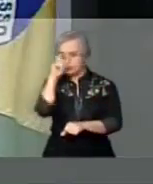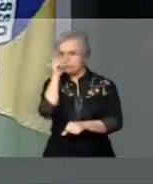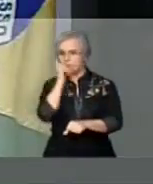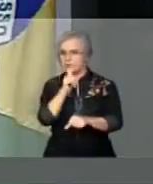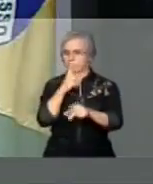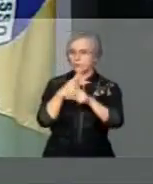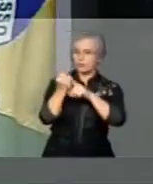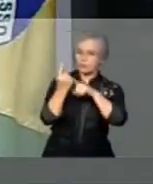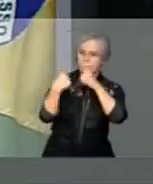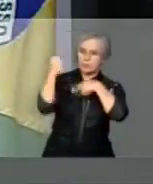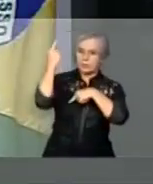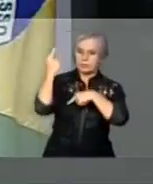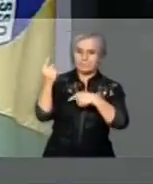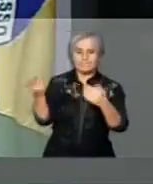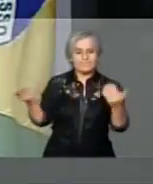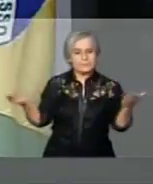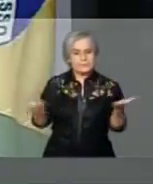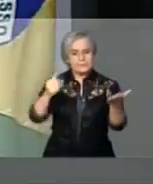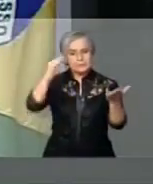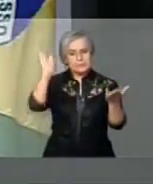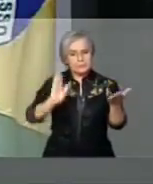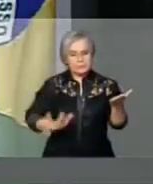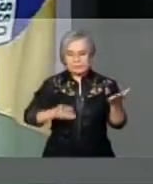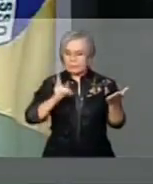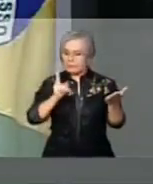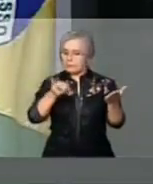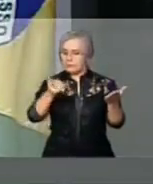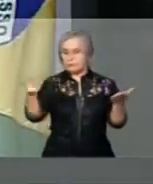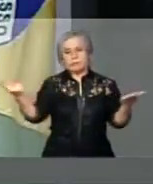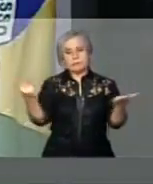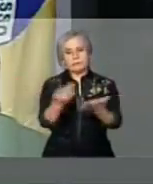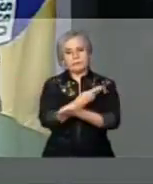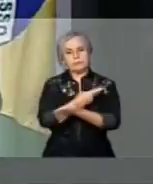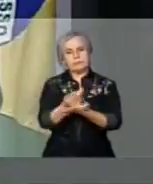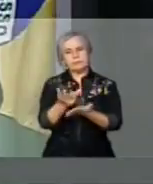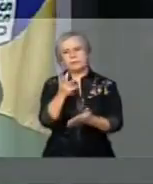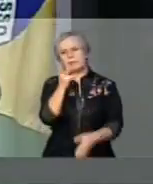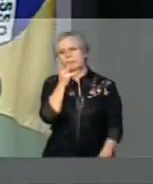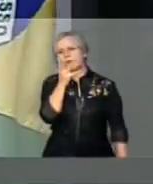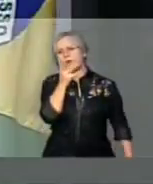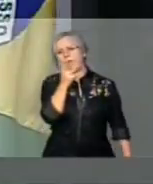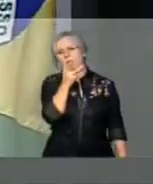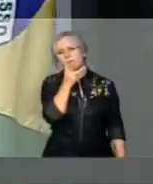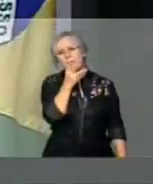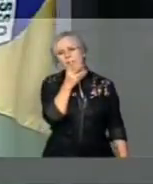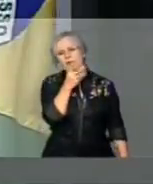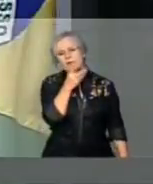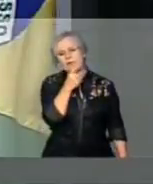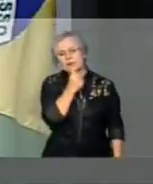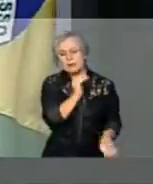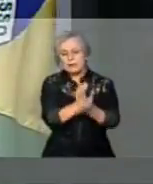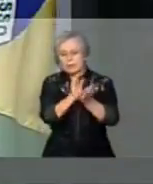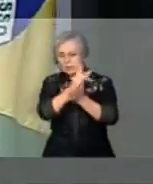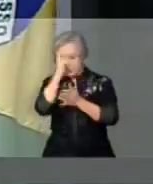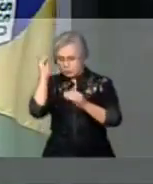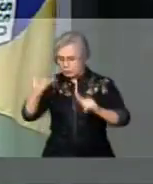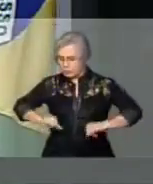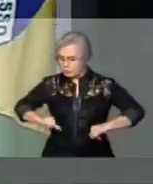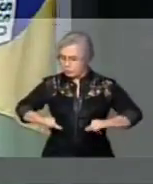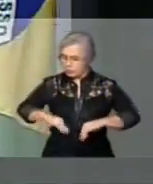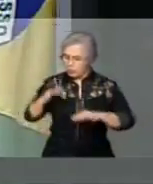E, lamentavelmente, no Brasil, essas coisas são muito lentas. Não é? A dor das pessoas atingidas não